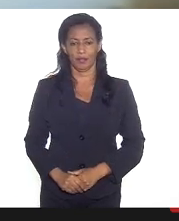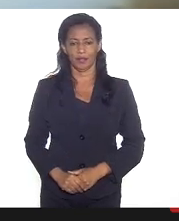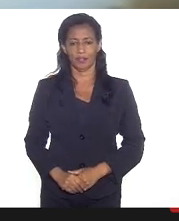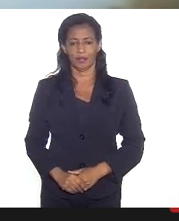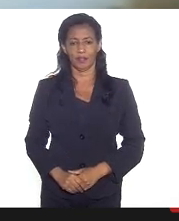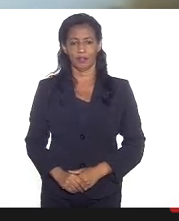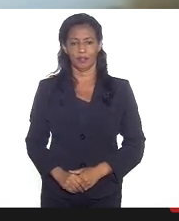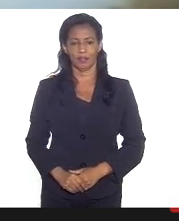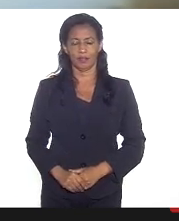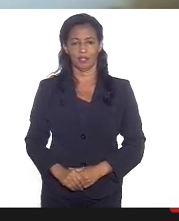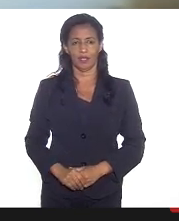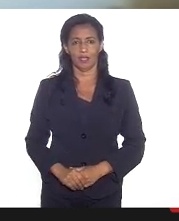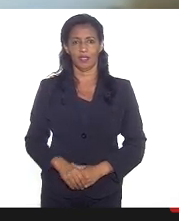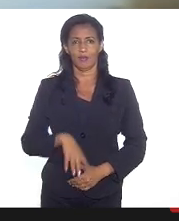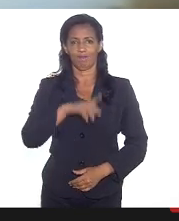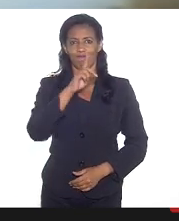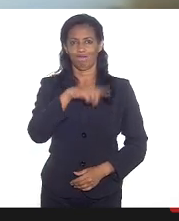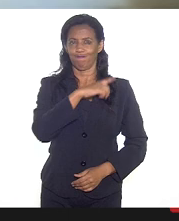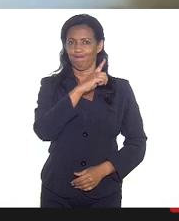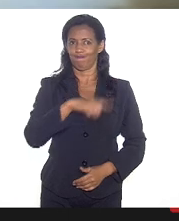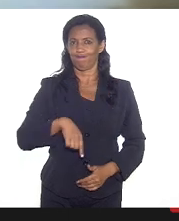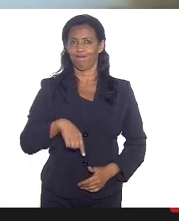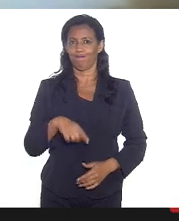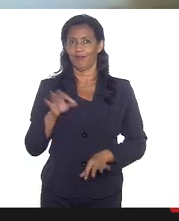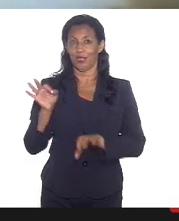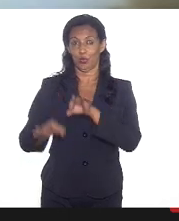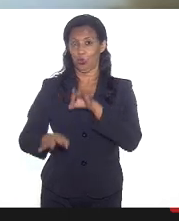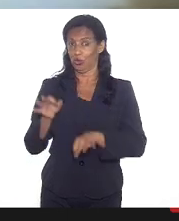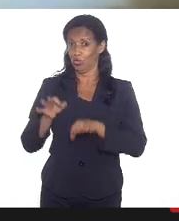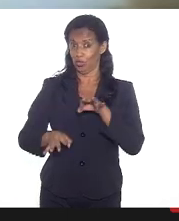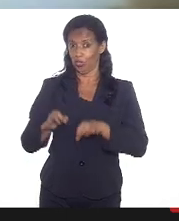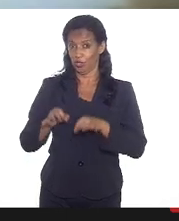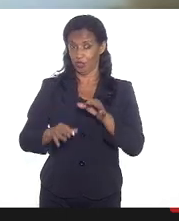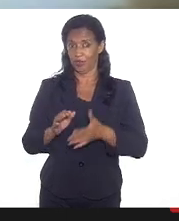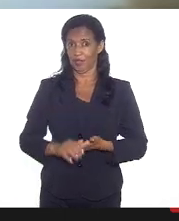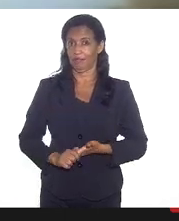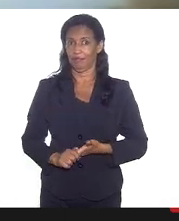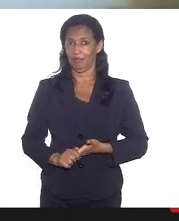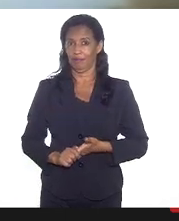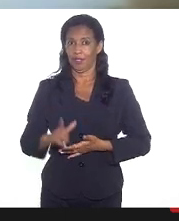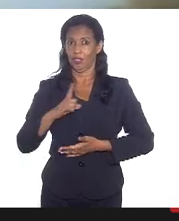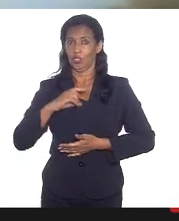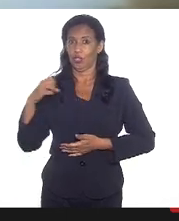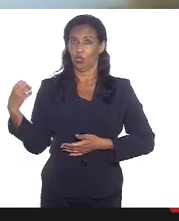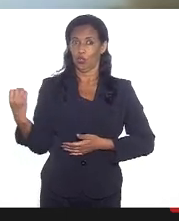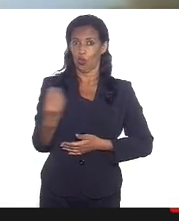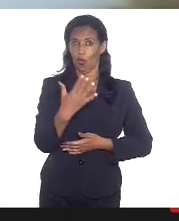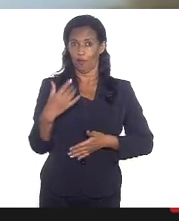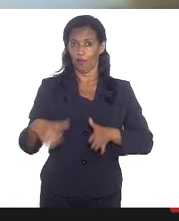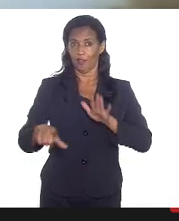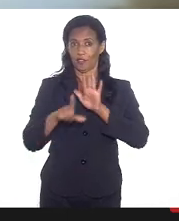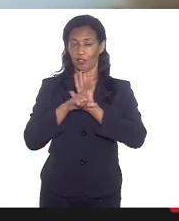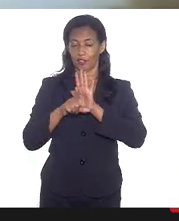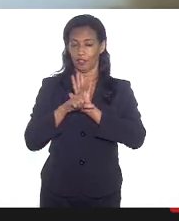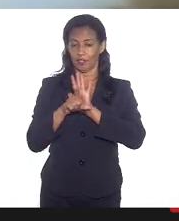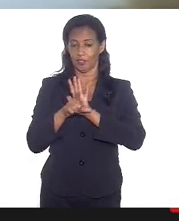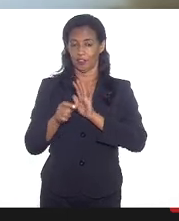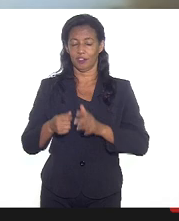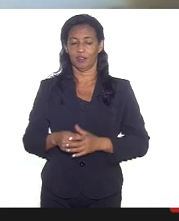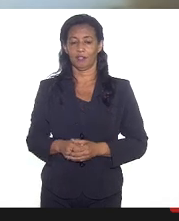sendo impugnada na justiça. A gente usou uma nova legislação que